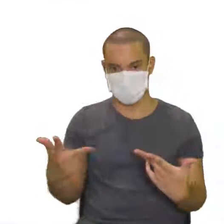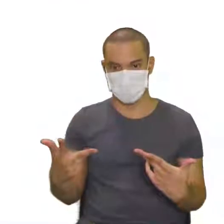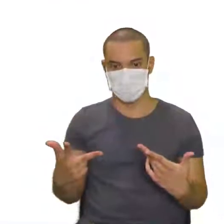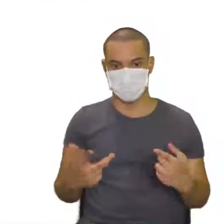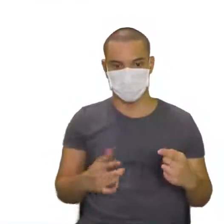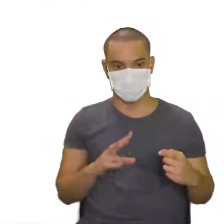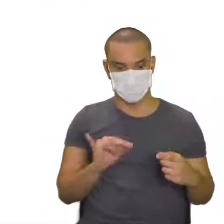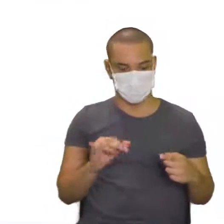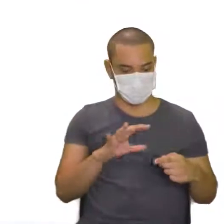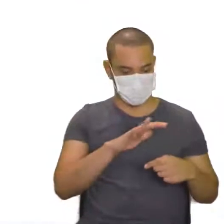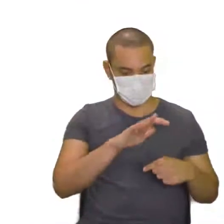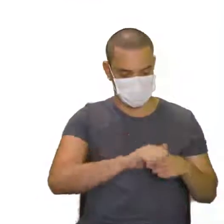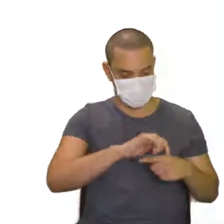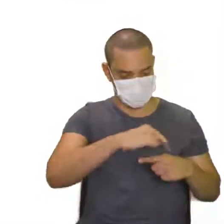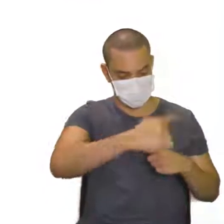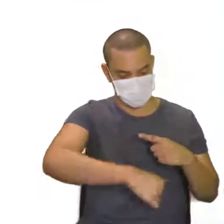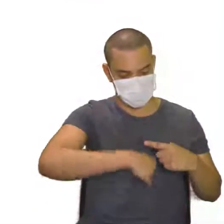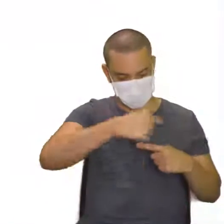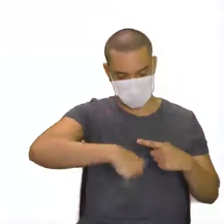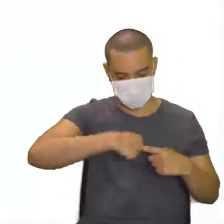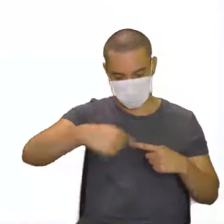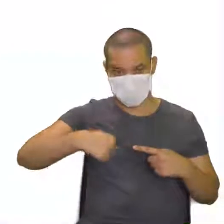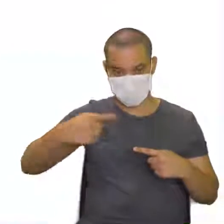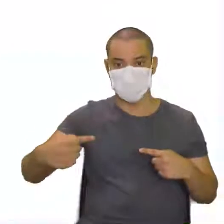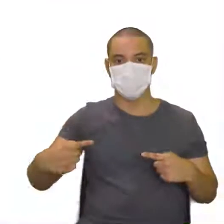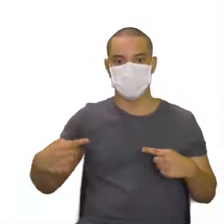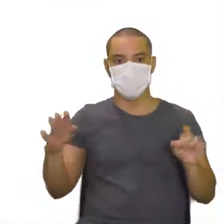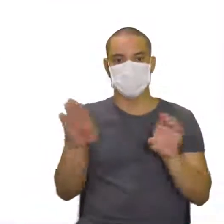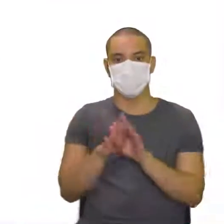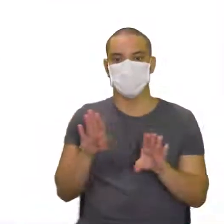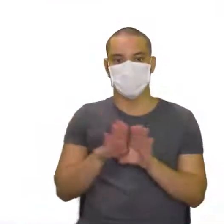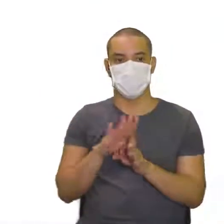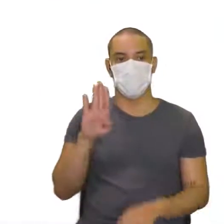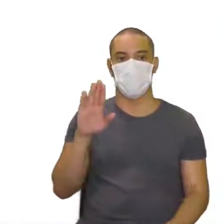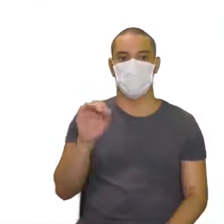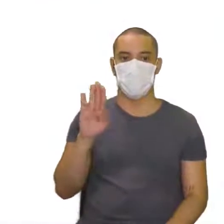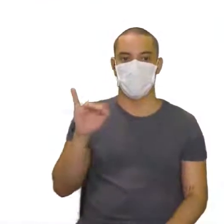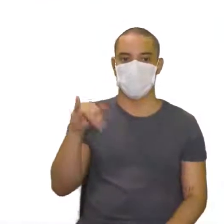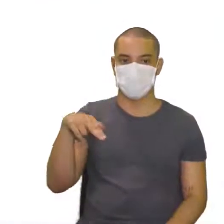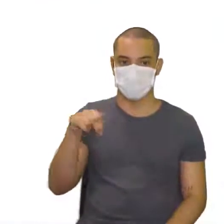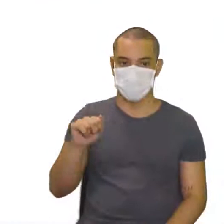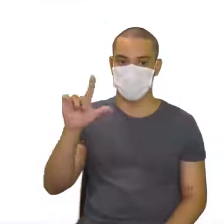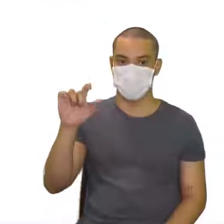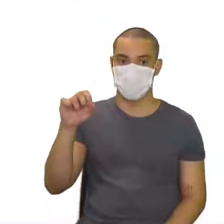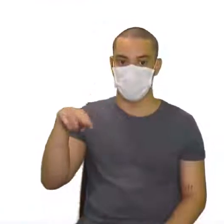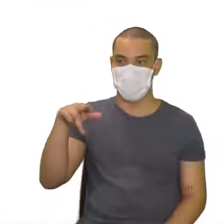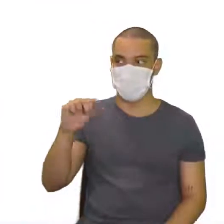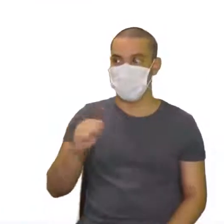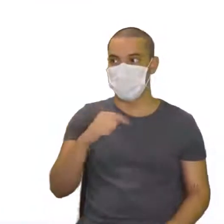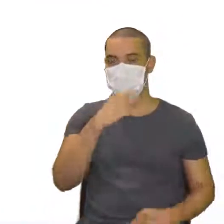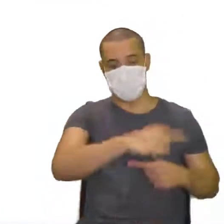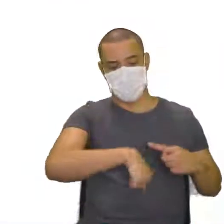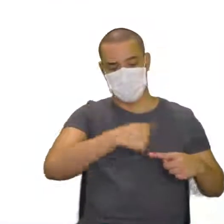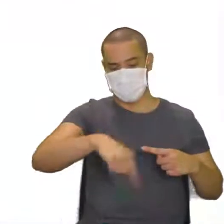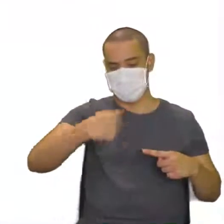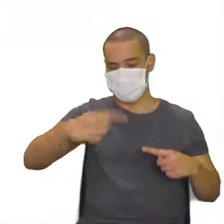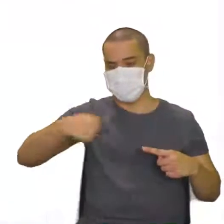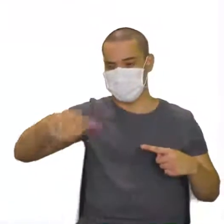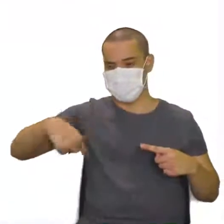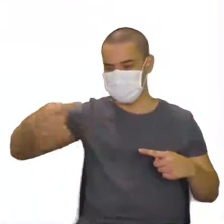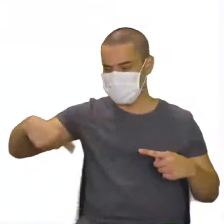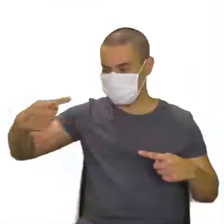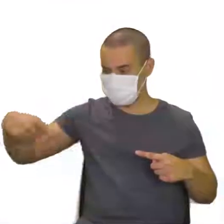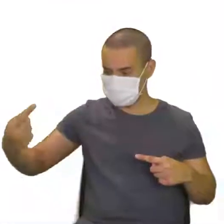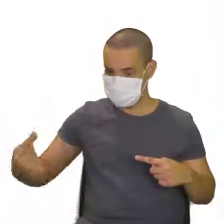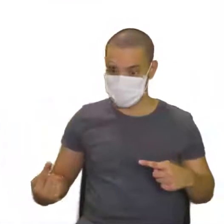condutor enrolado na forma helicoidal também é chamado de bobina longa. Nesse caso, vocês podem ver que é longa porque tem um certo